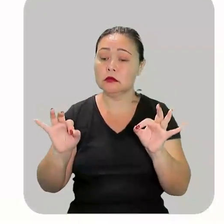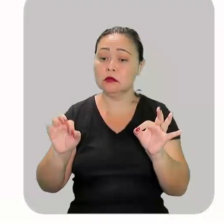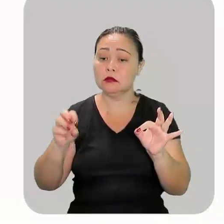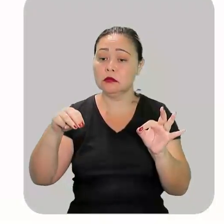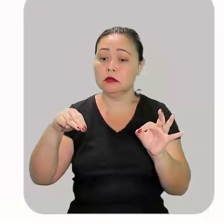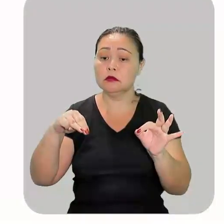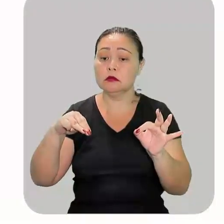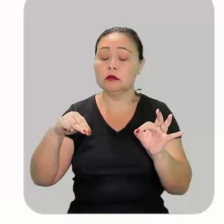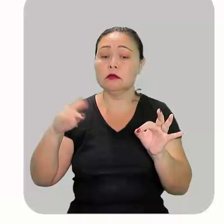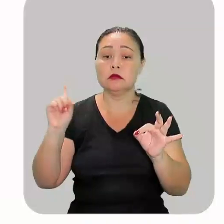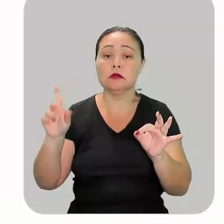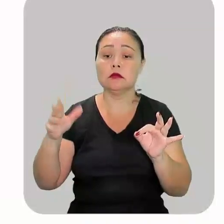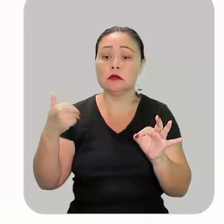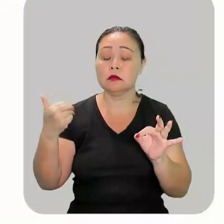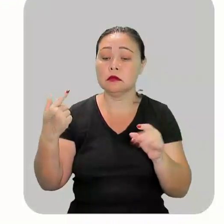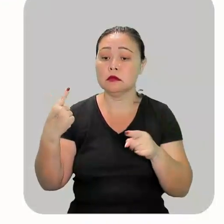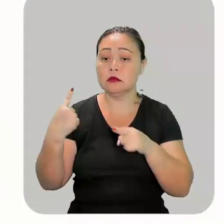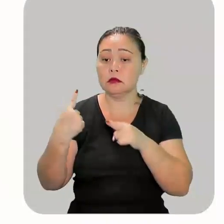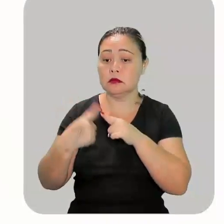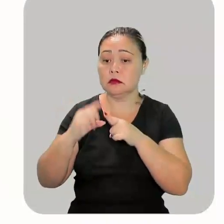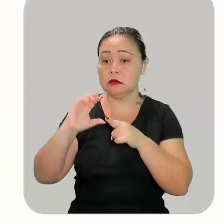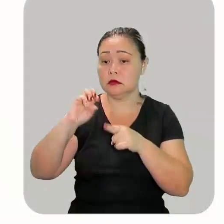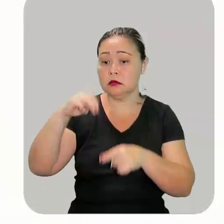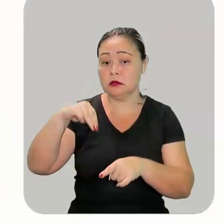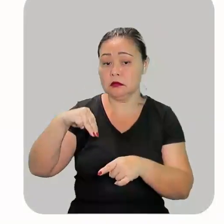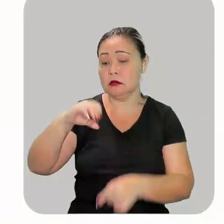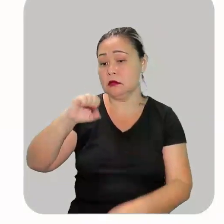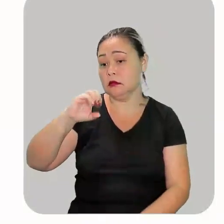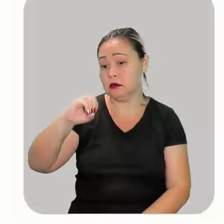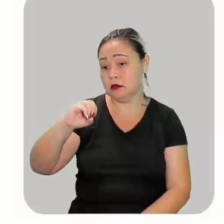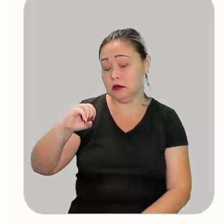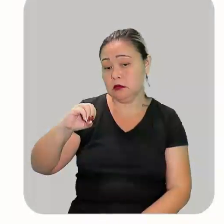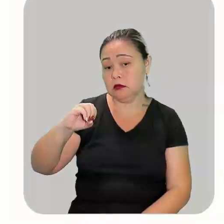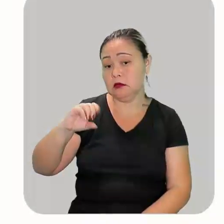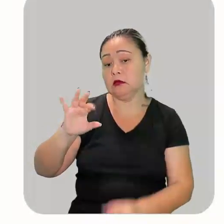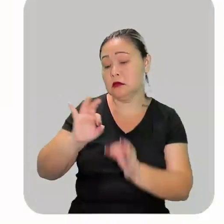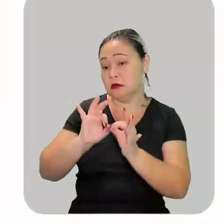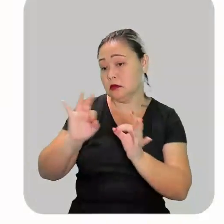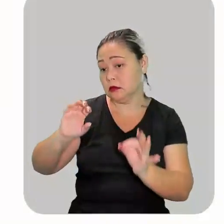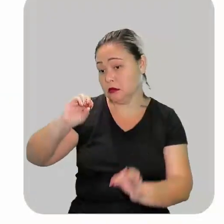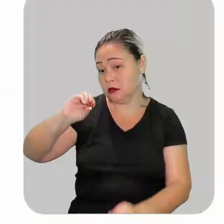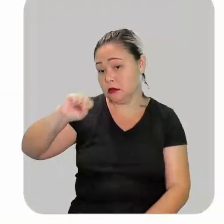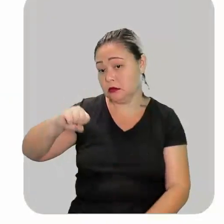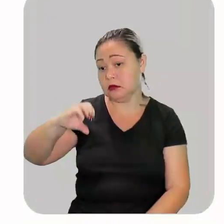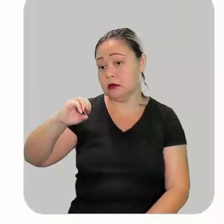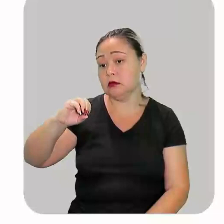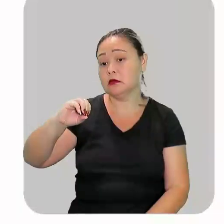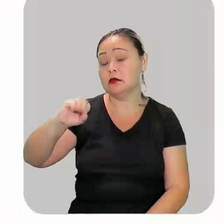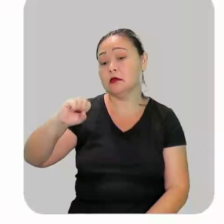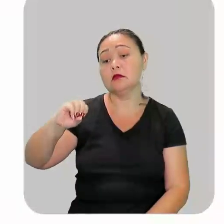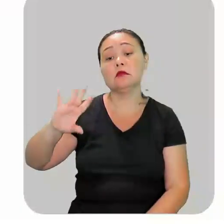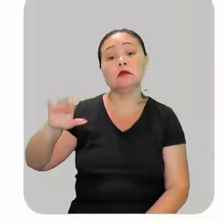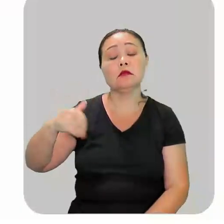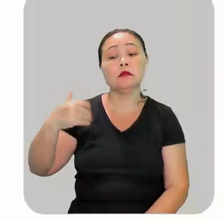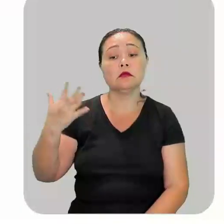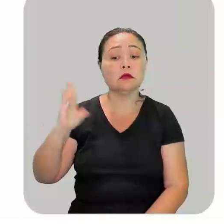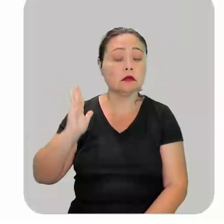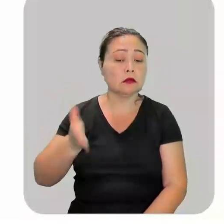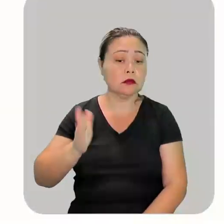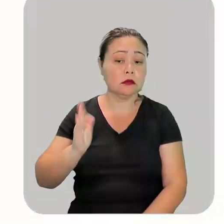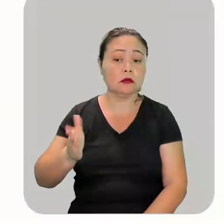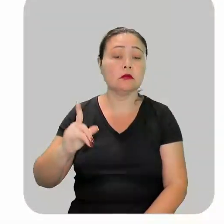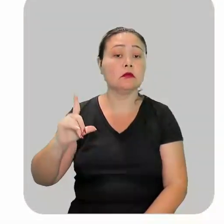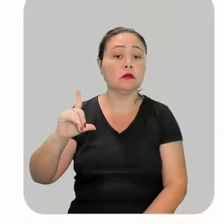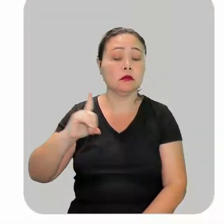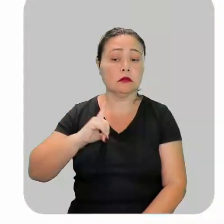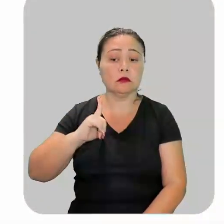Ó, Já, bonitinho. isso, porque o centímetro seria 80, né? Aham. Em metros. 0,80. Isso, então a gente já está aqui